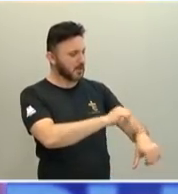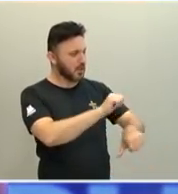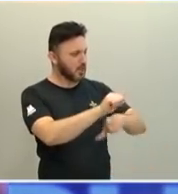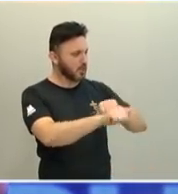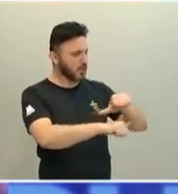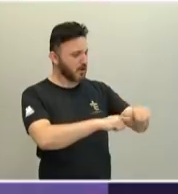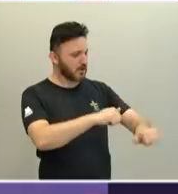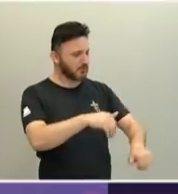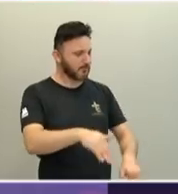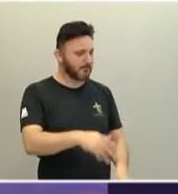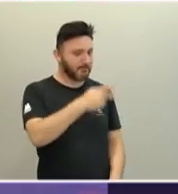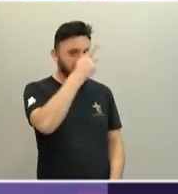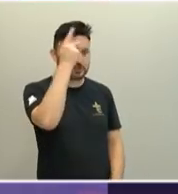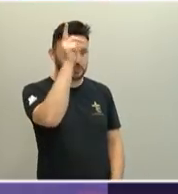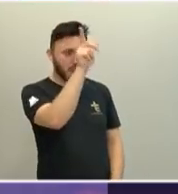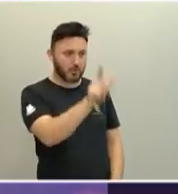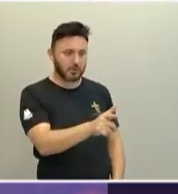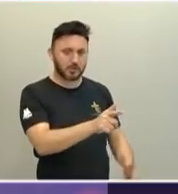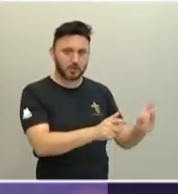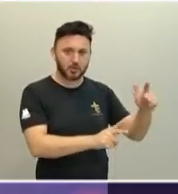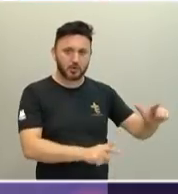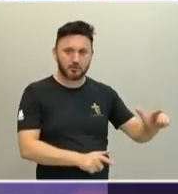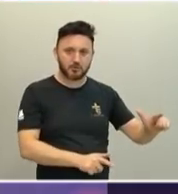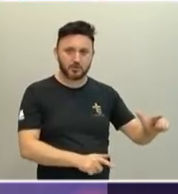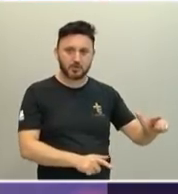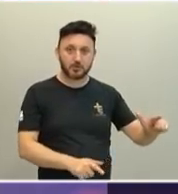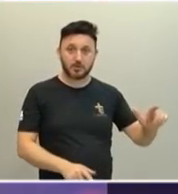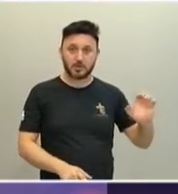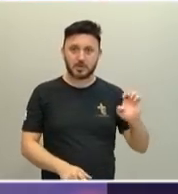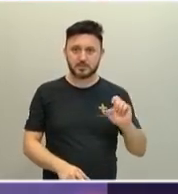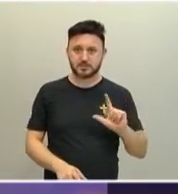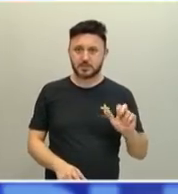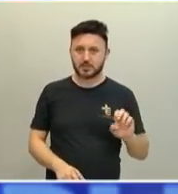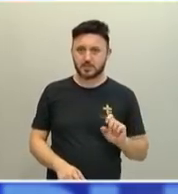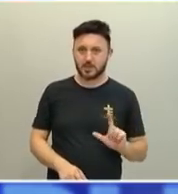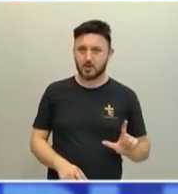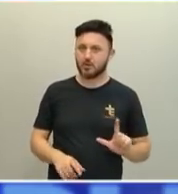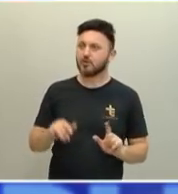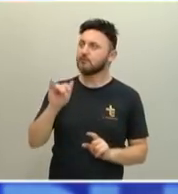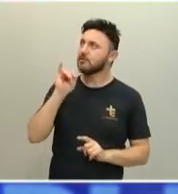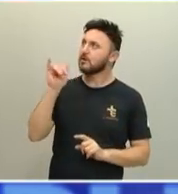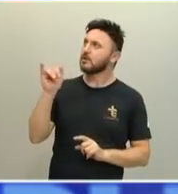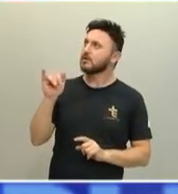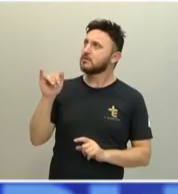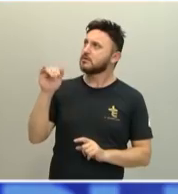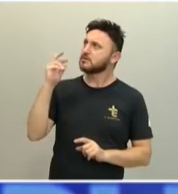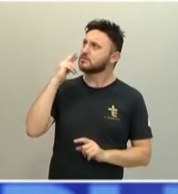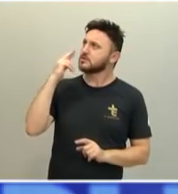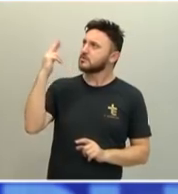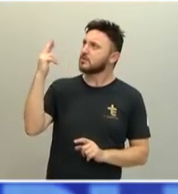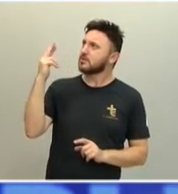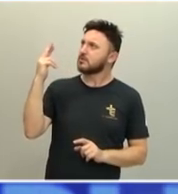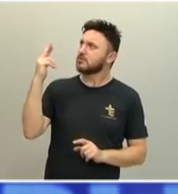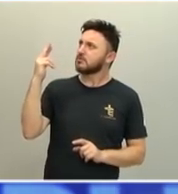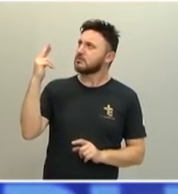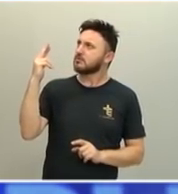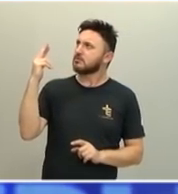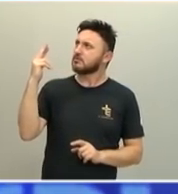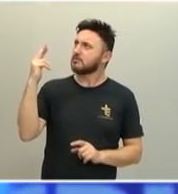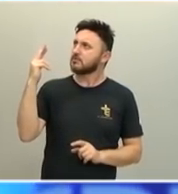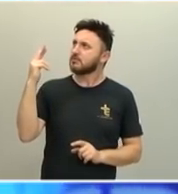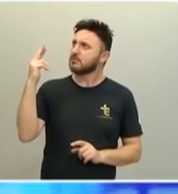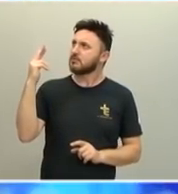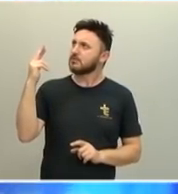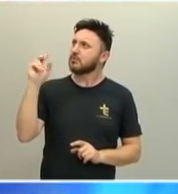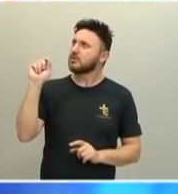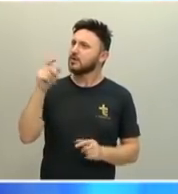cadáveres. E Deus fala: Senhor, Ezequiel, profere uma palavra para que eles se tornem vivos. E Ezequiel